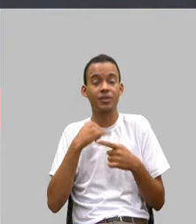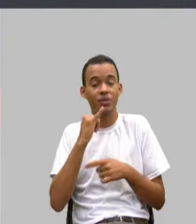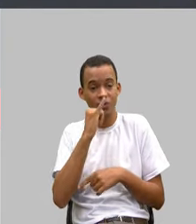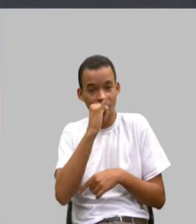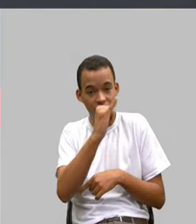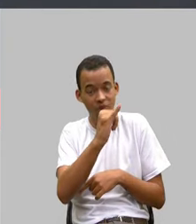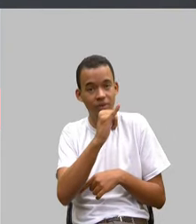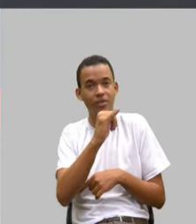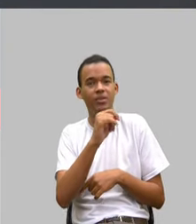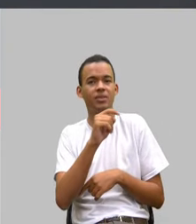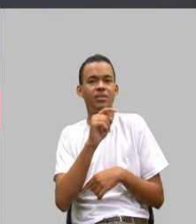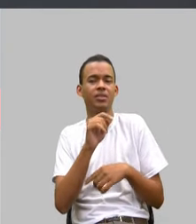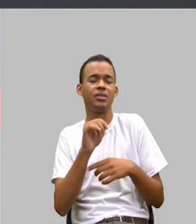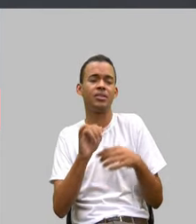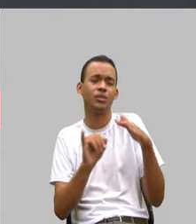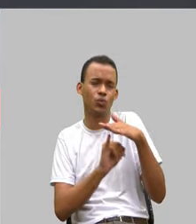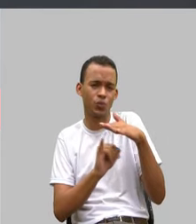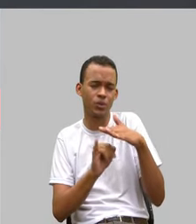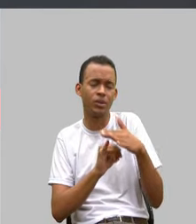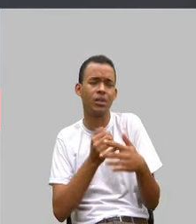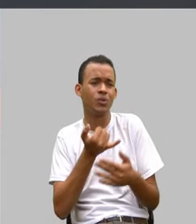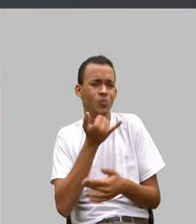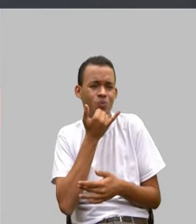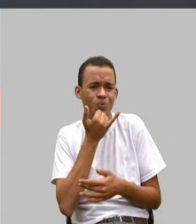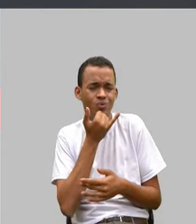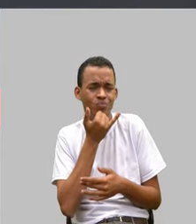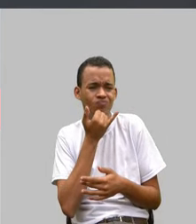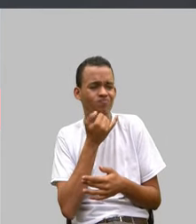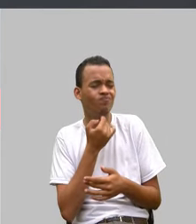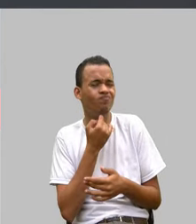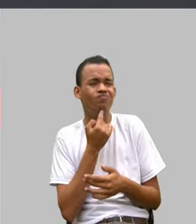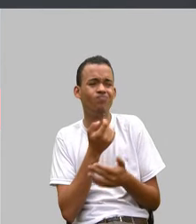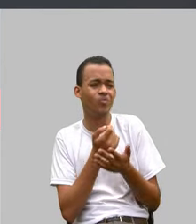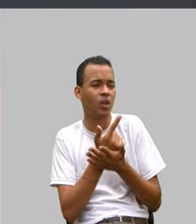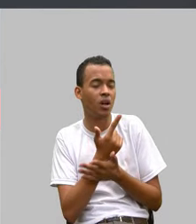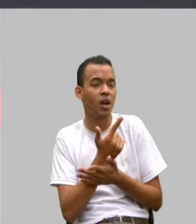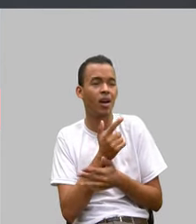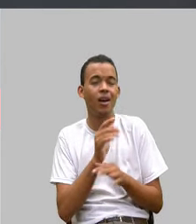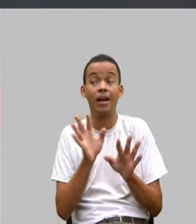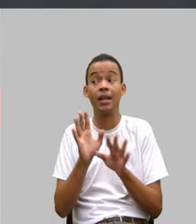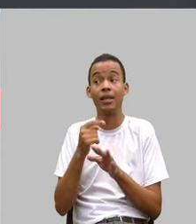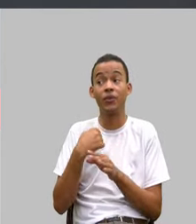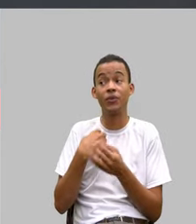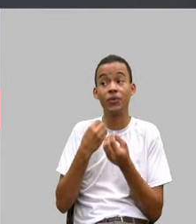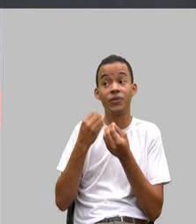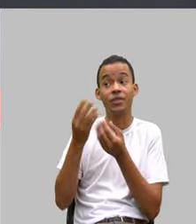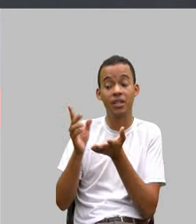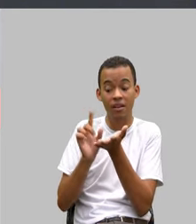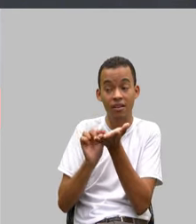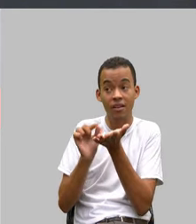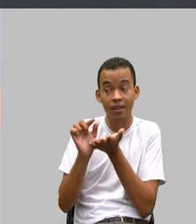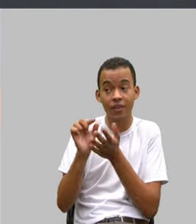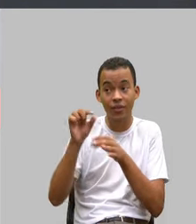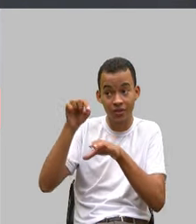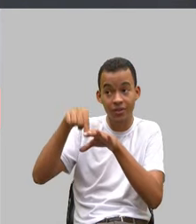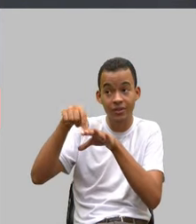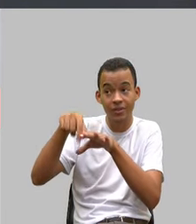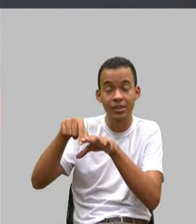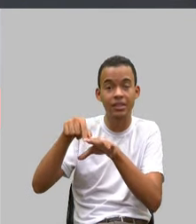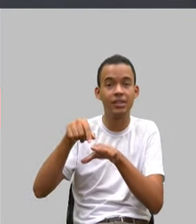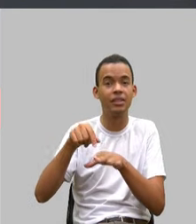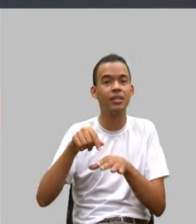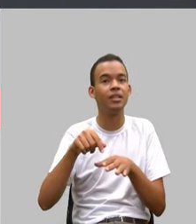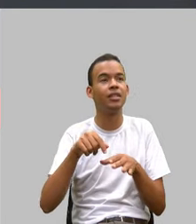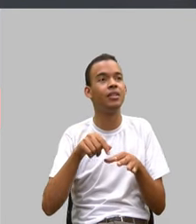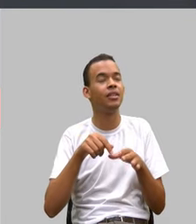Eu não eu não Fulano eu não vou conseguir e ele falou assim então vou te dar umas sementes e eu falei